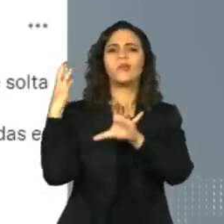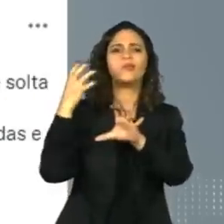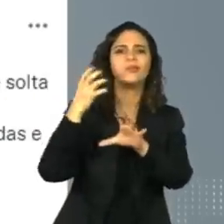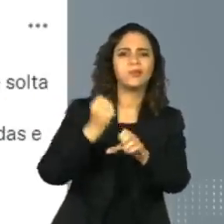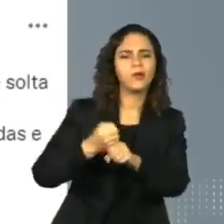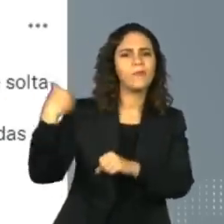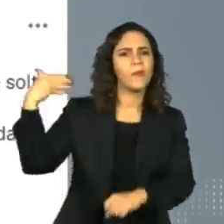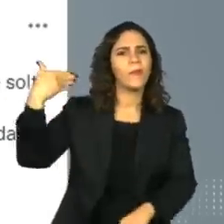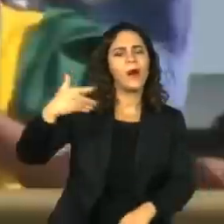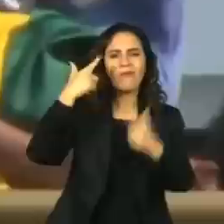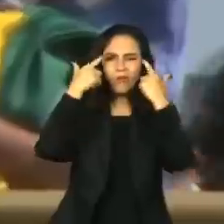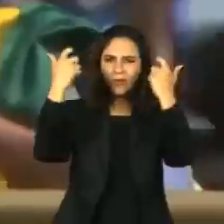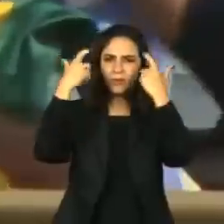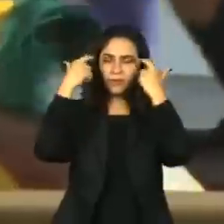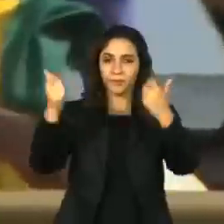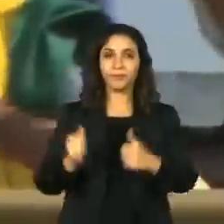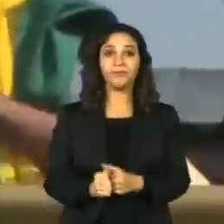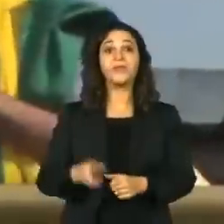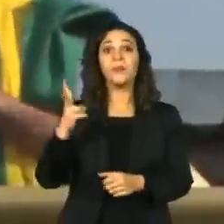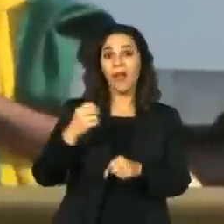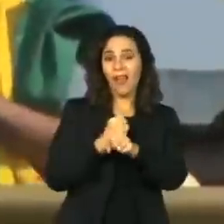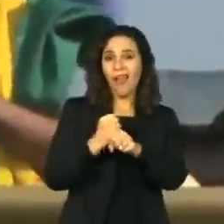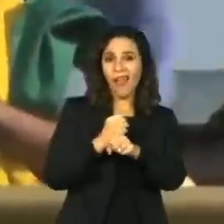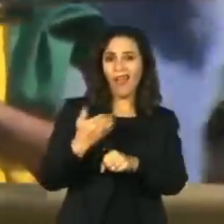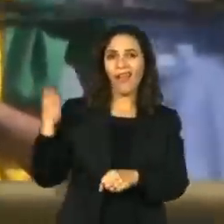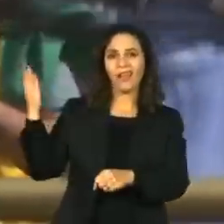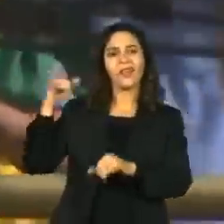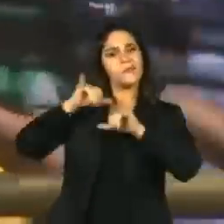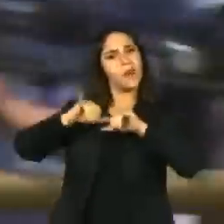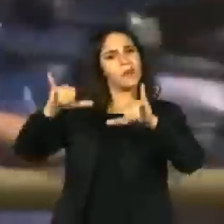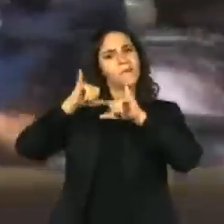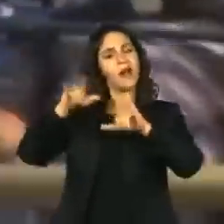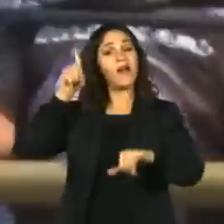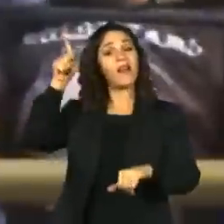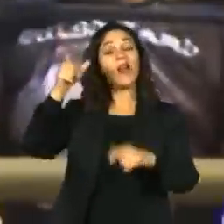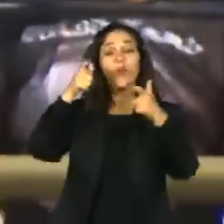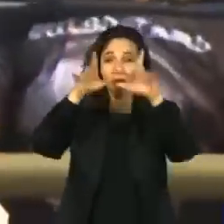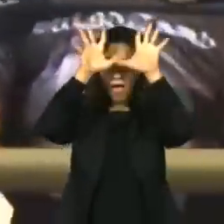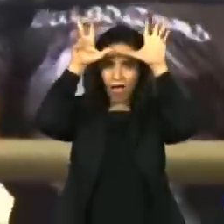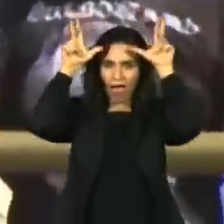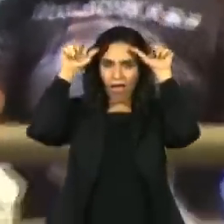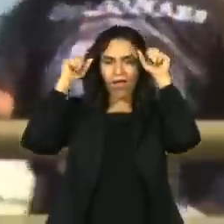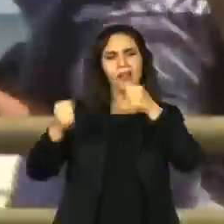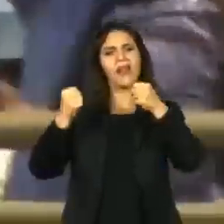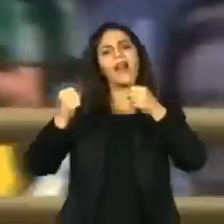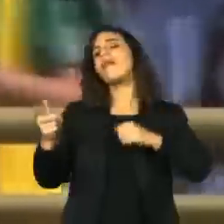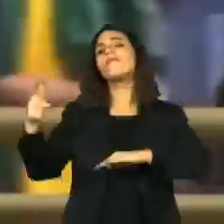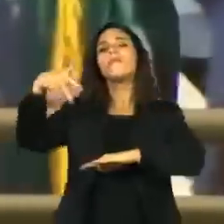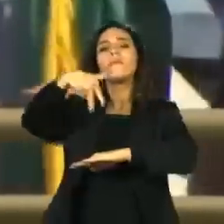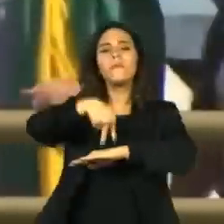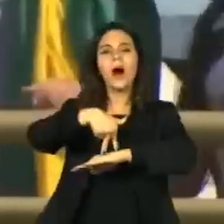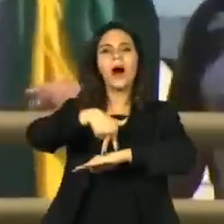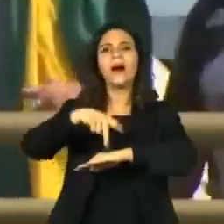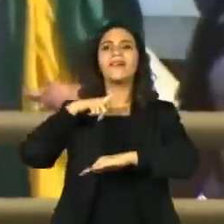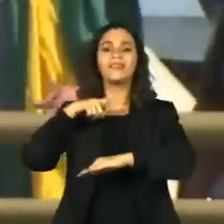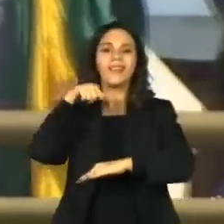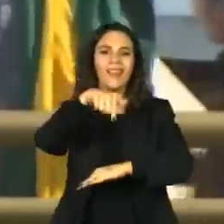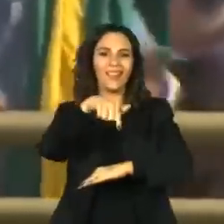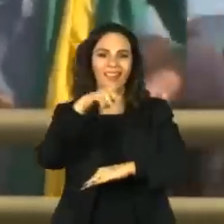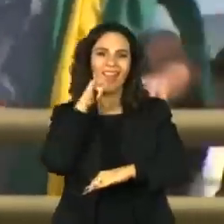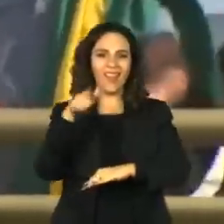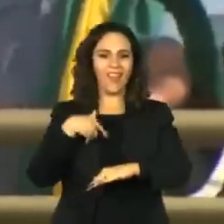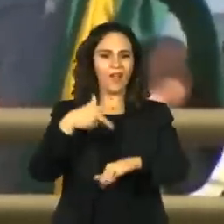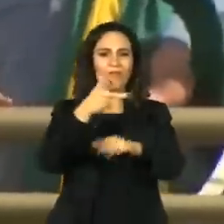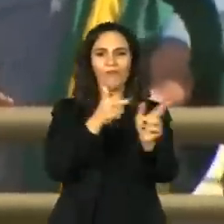episódios violentos. Naquele mesmo ano, em meio à campanha presidencial no Acre, do alto de um carro de som com um tripé de câmera no lugar